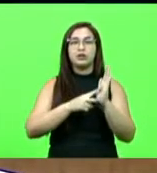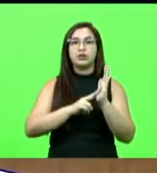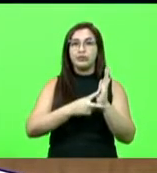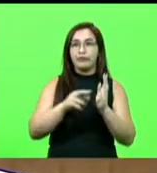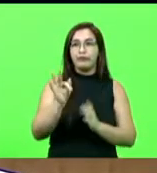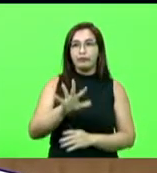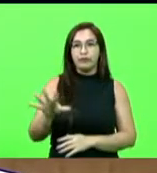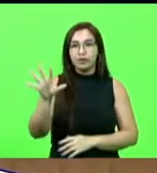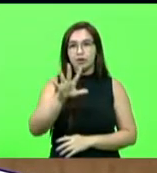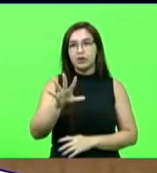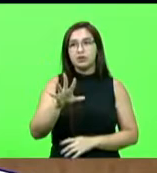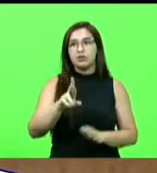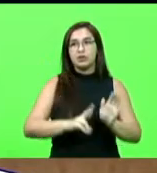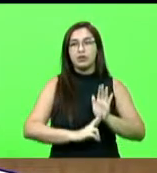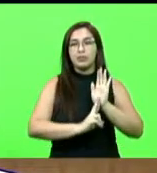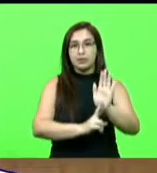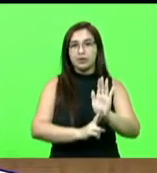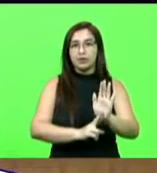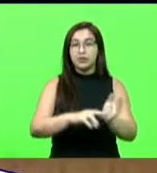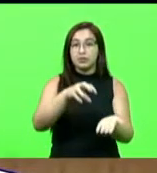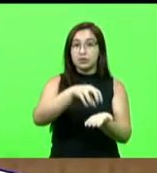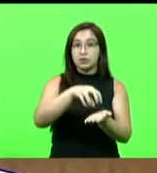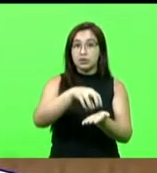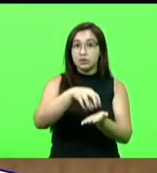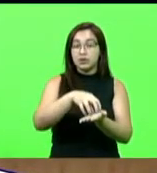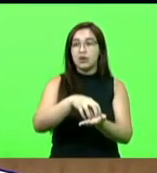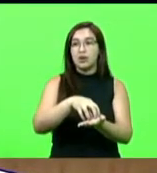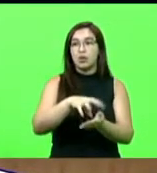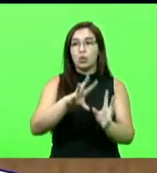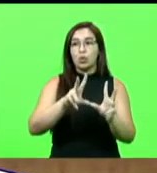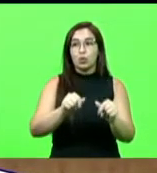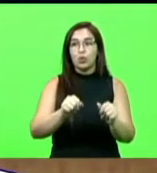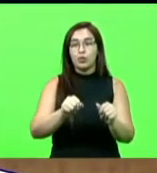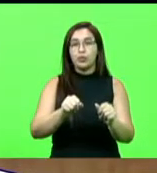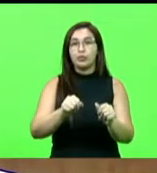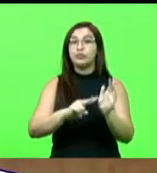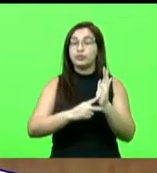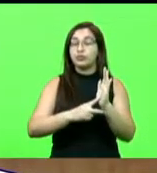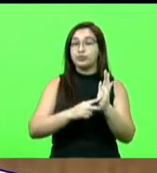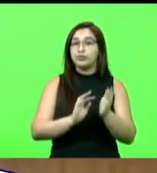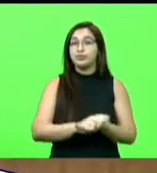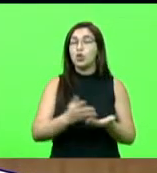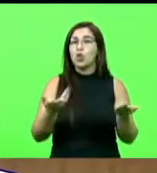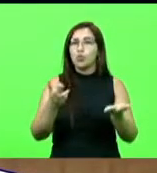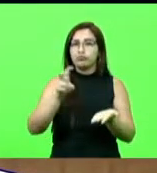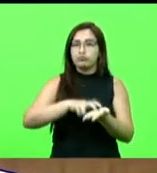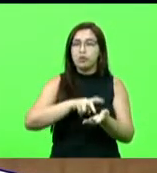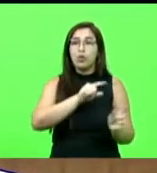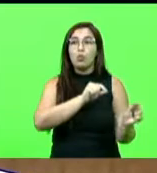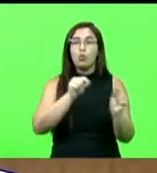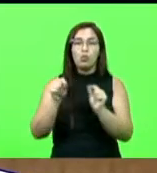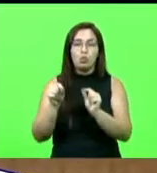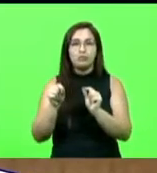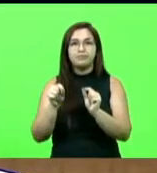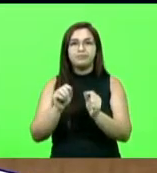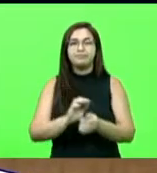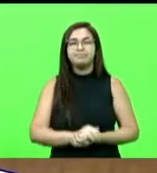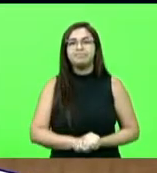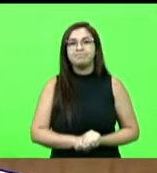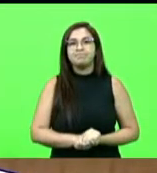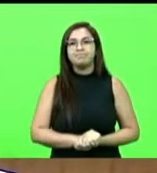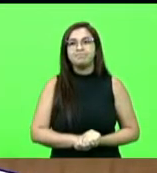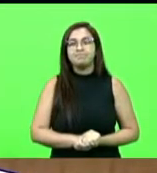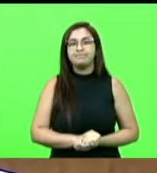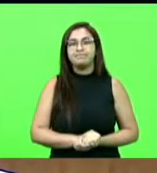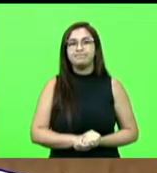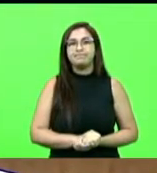que representam as centrais, as federações, sindicatos. Hoje pela manhã nós relatamos na